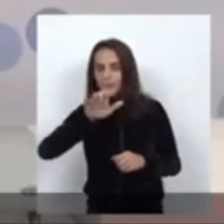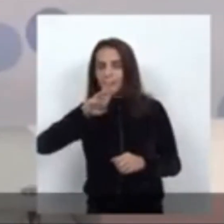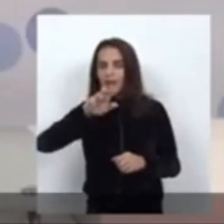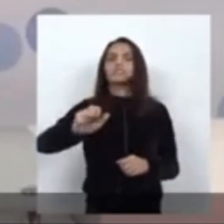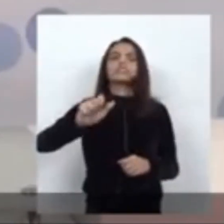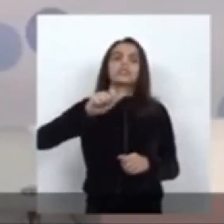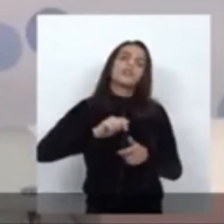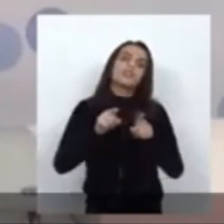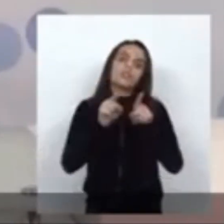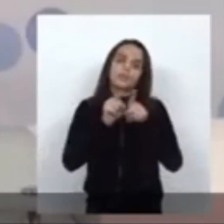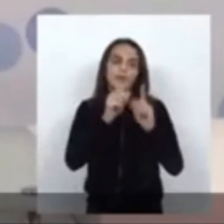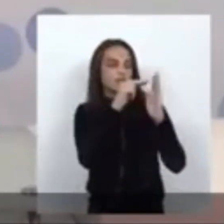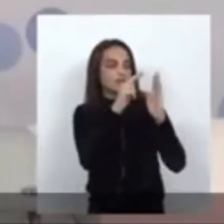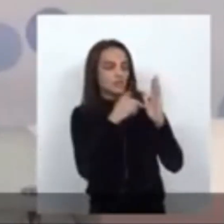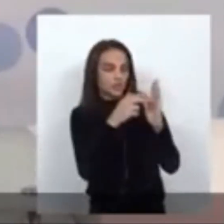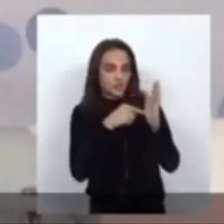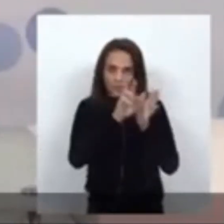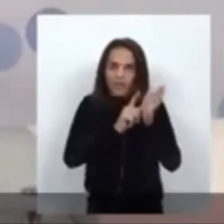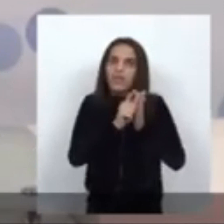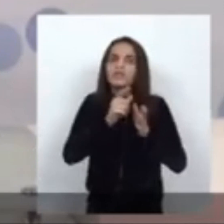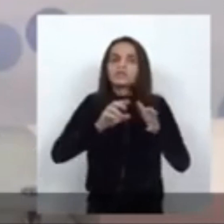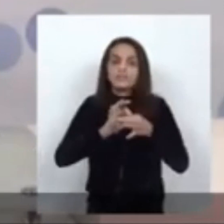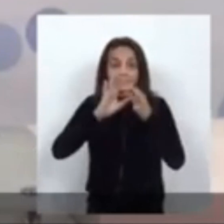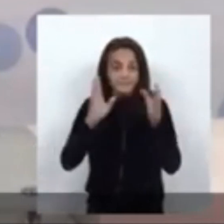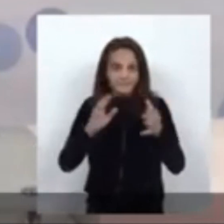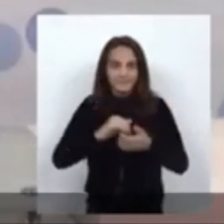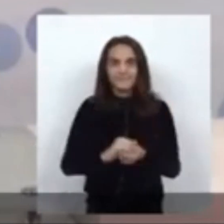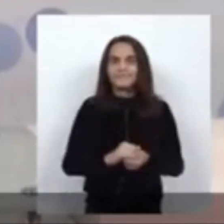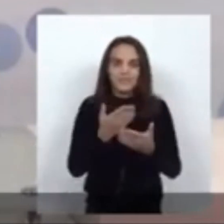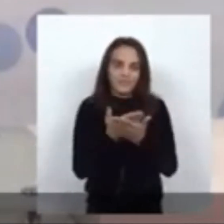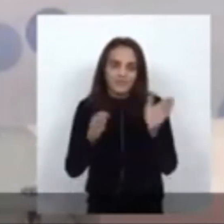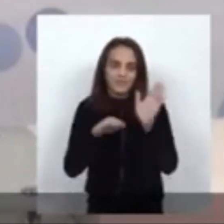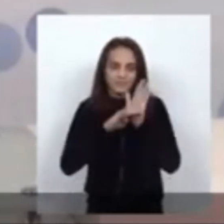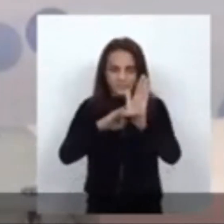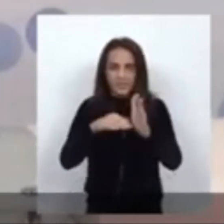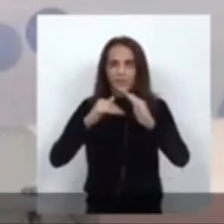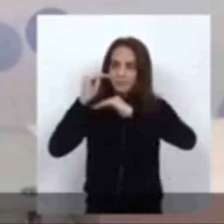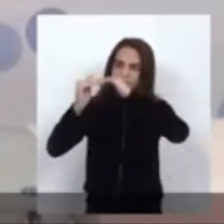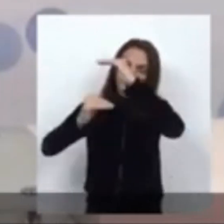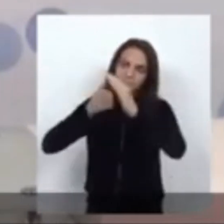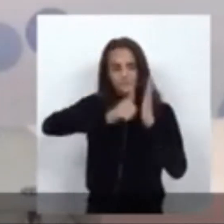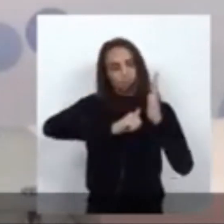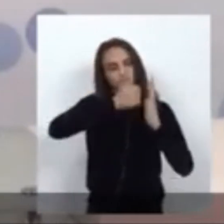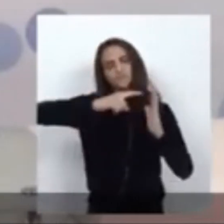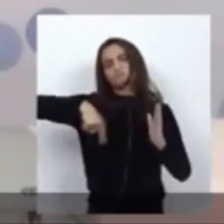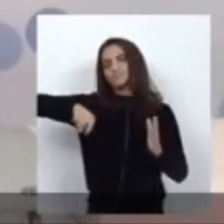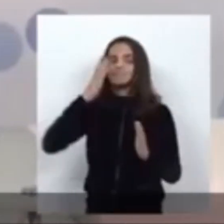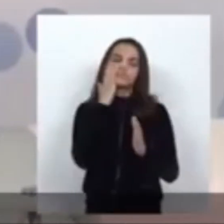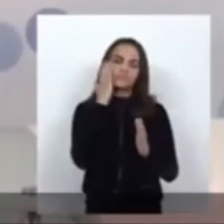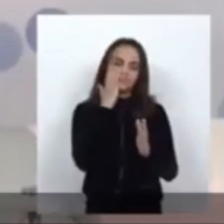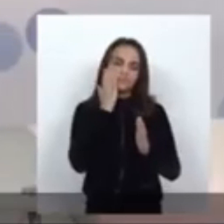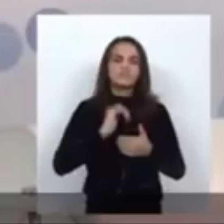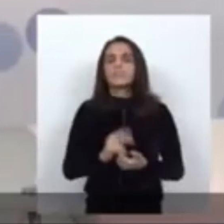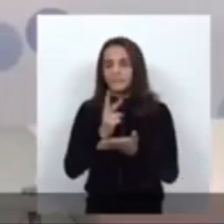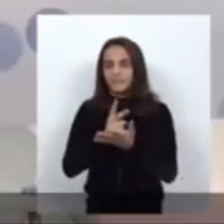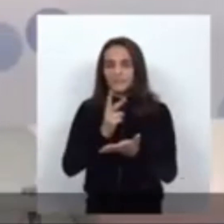de preenchimento individual, tudo isso vai ser disponibilizado para amparar aí esse processo de avaliação, que a gente sabe que é sempre